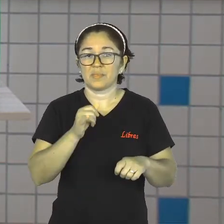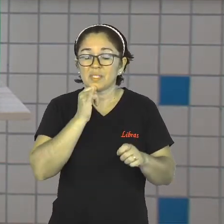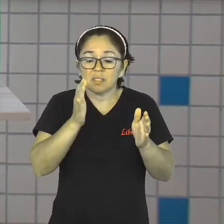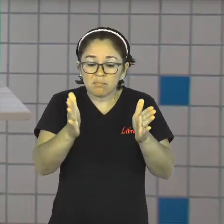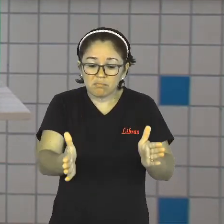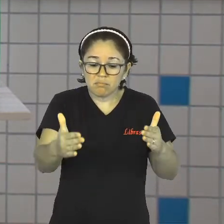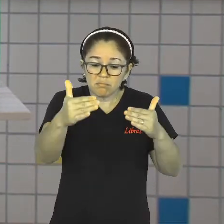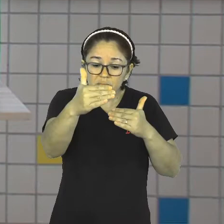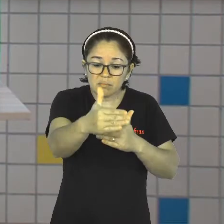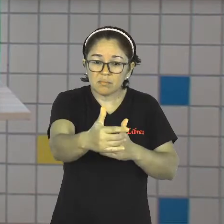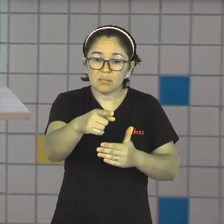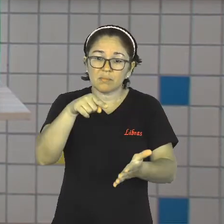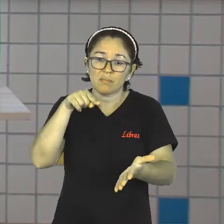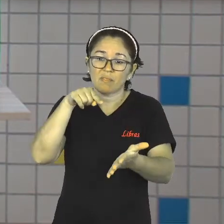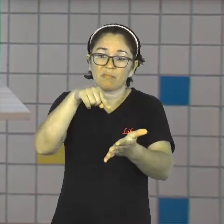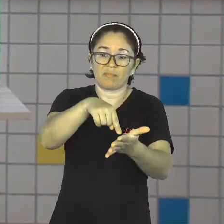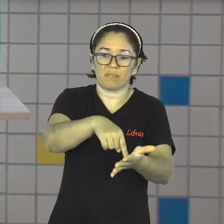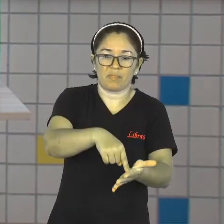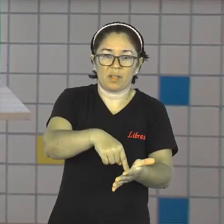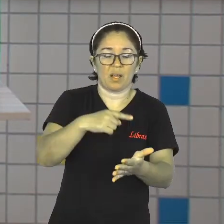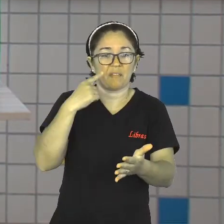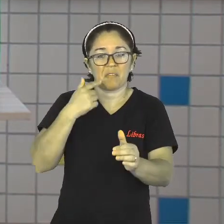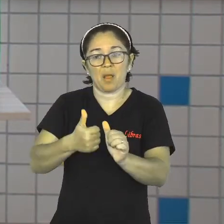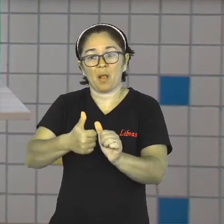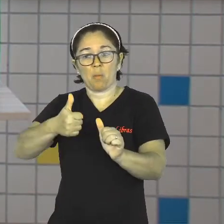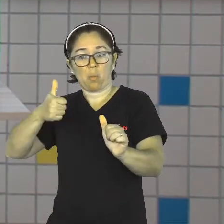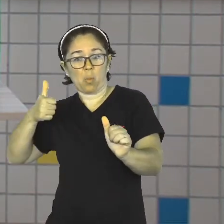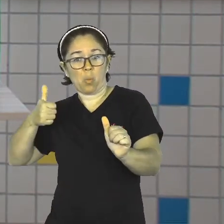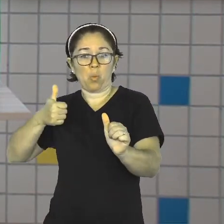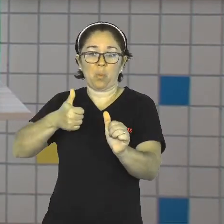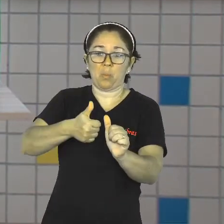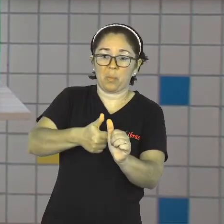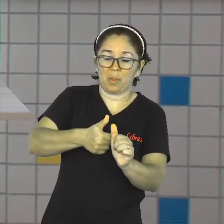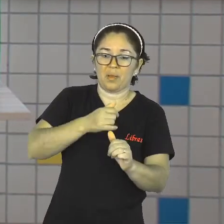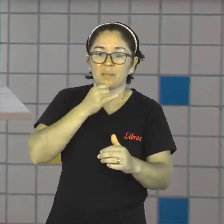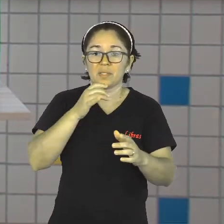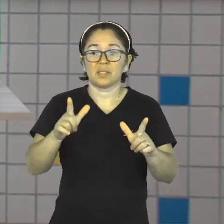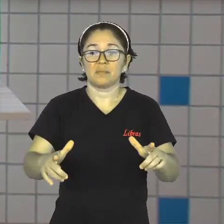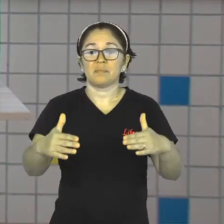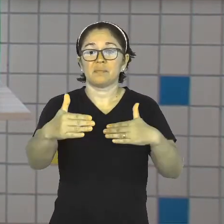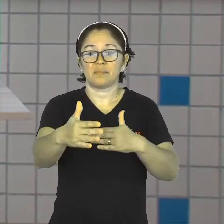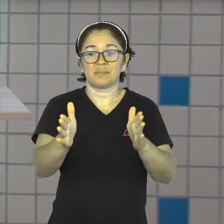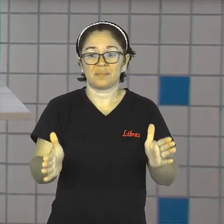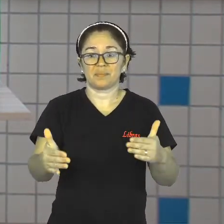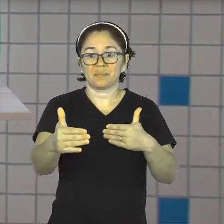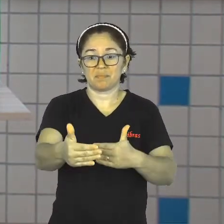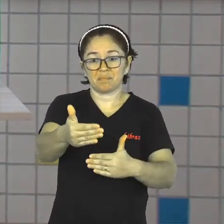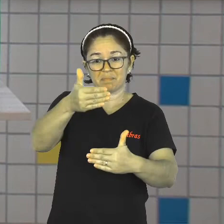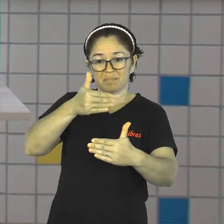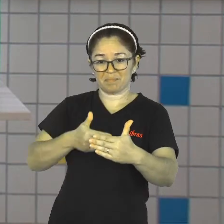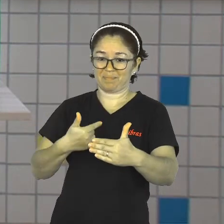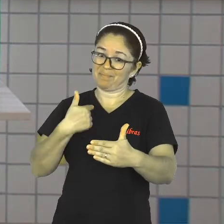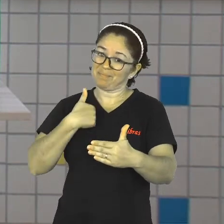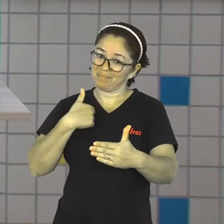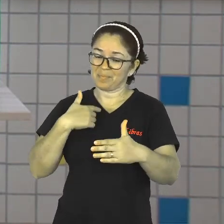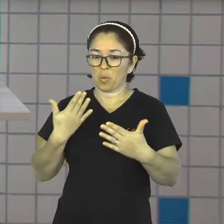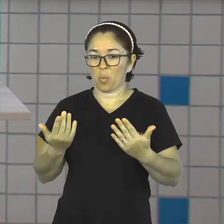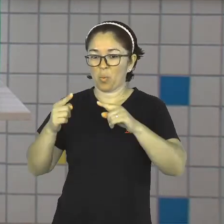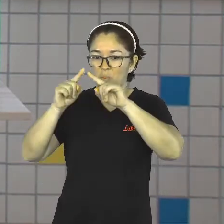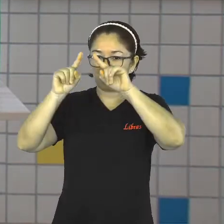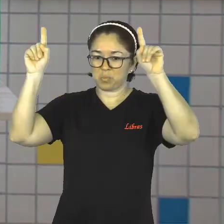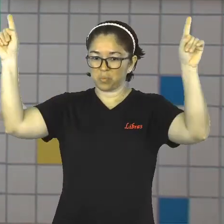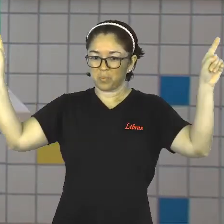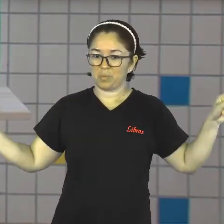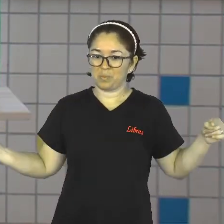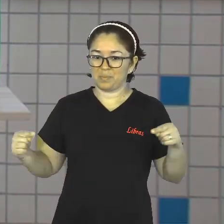caixa, como ponto de referência a caixa. Como, por exemplo, o que há atrás dela, que sou eu, o quadro, não é mesmo? O que tem